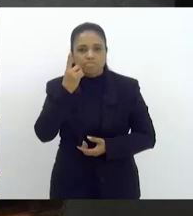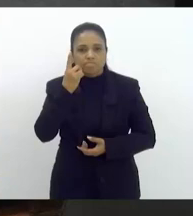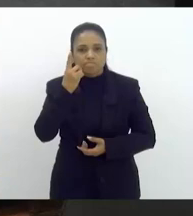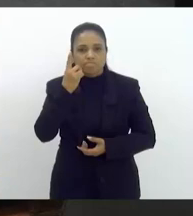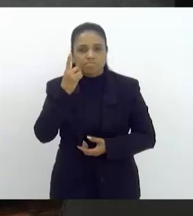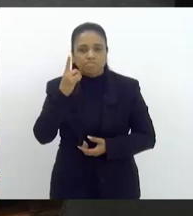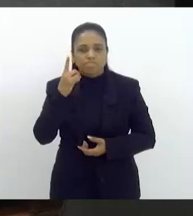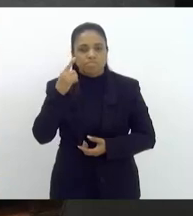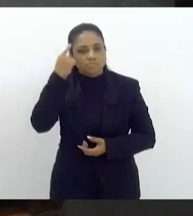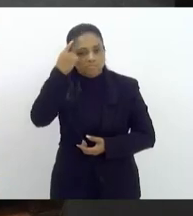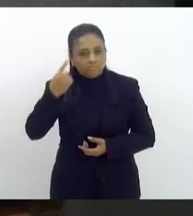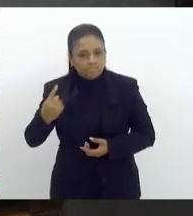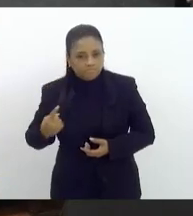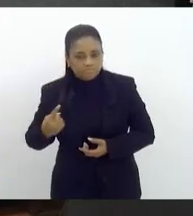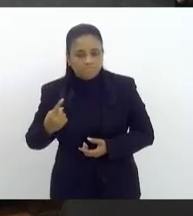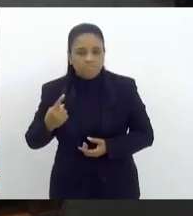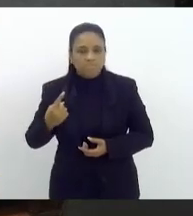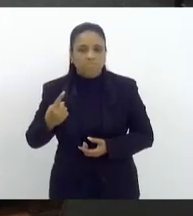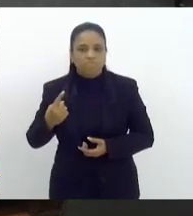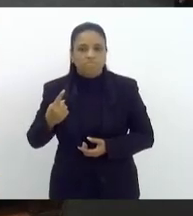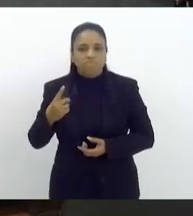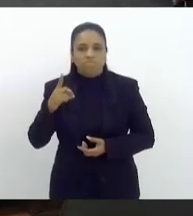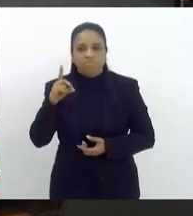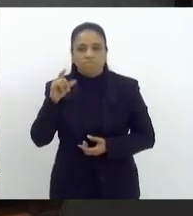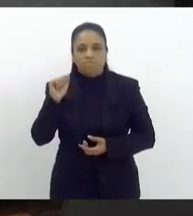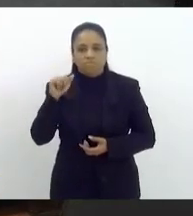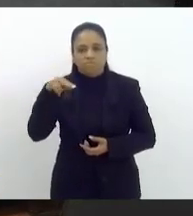Dani por favor